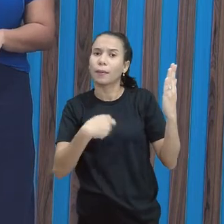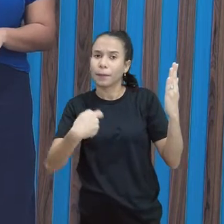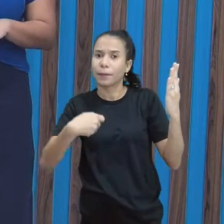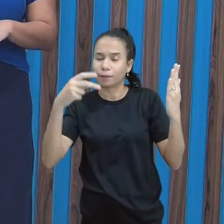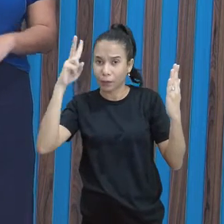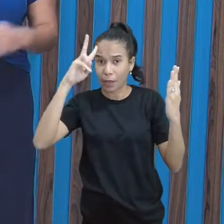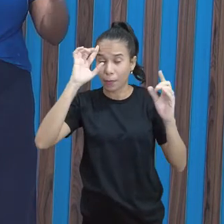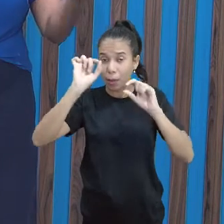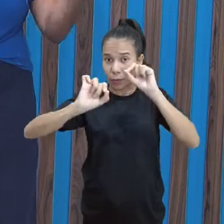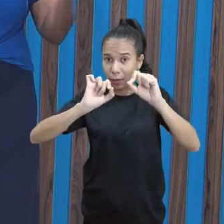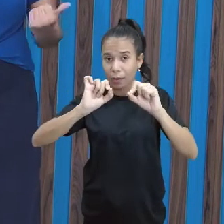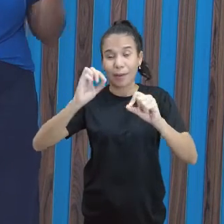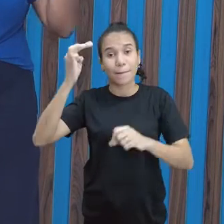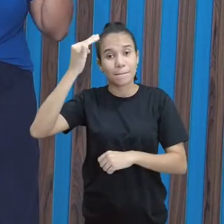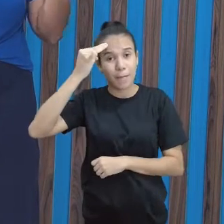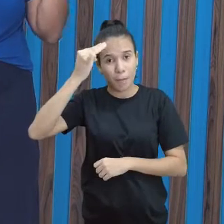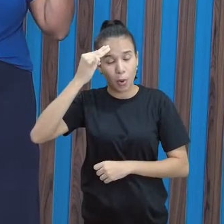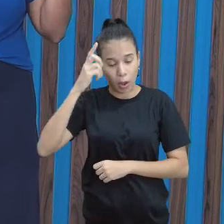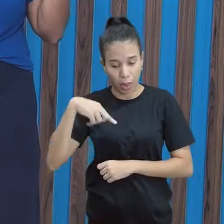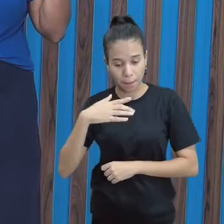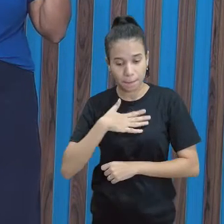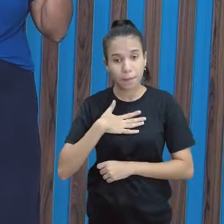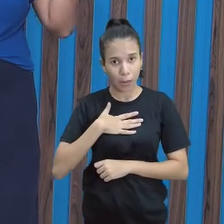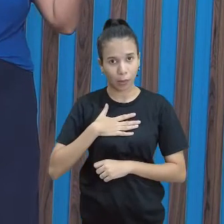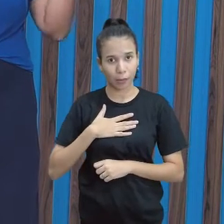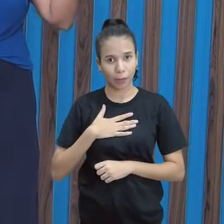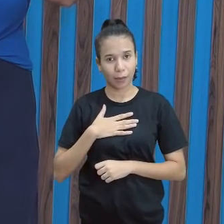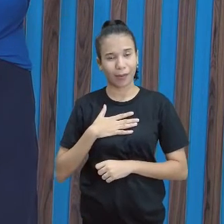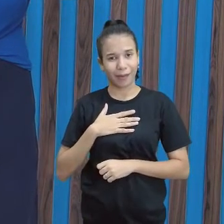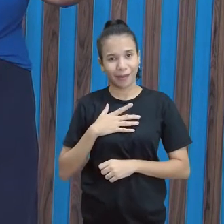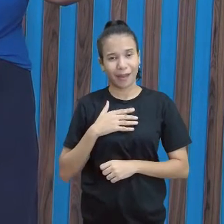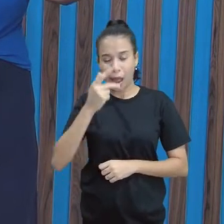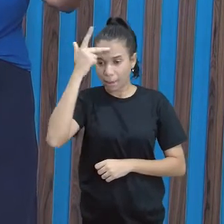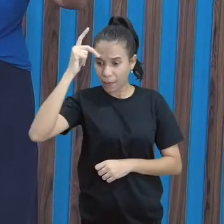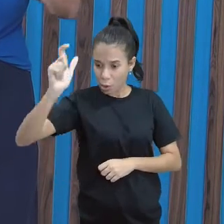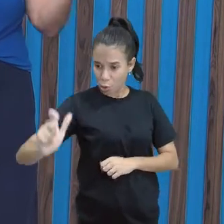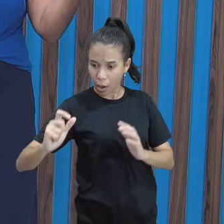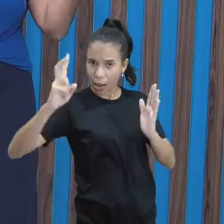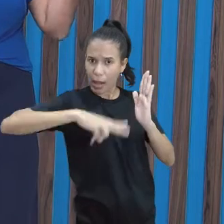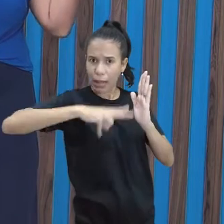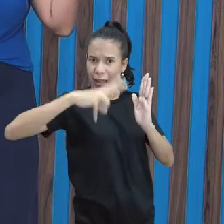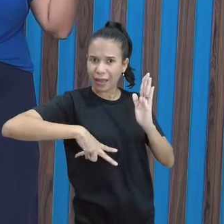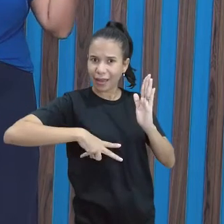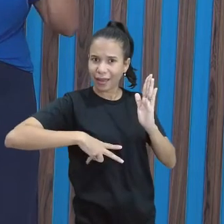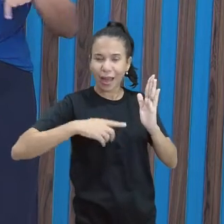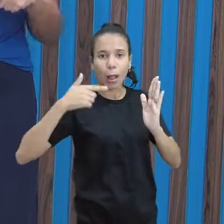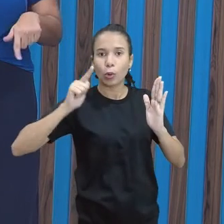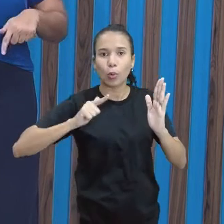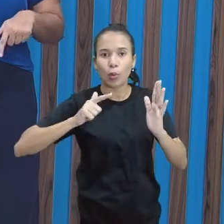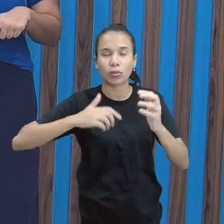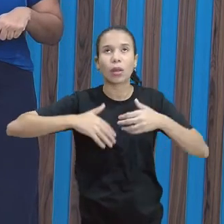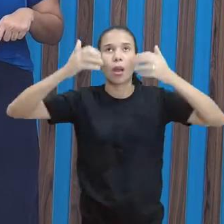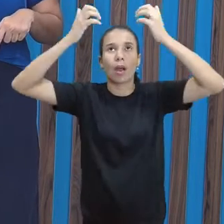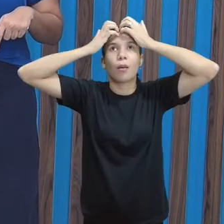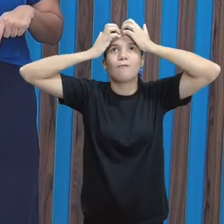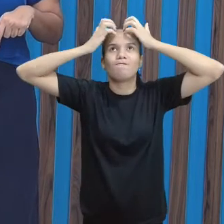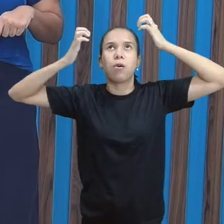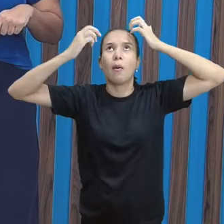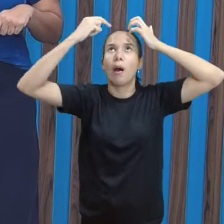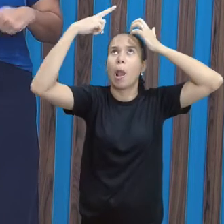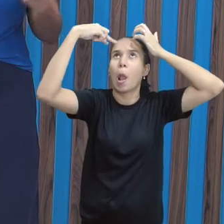lembrar. As memórias são nossas. O nosso leitor, ele não tem acesso à nossa cabeça, não é